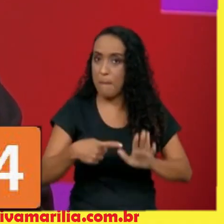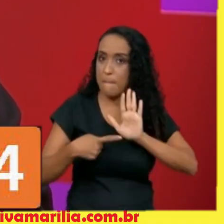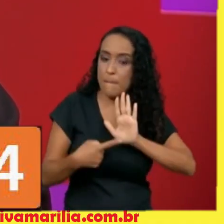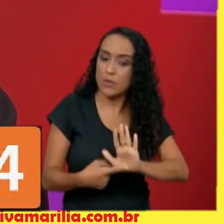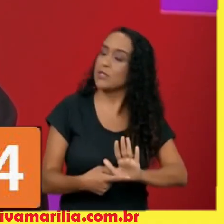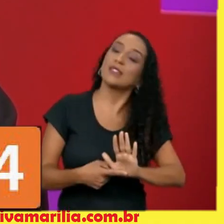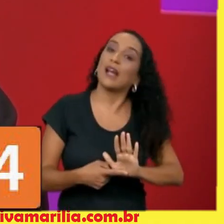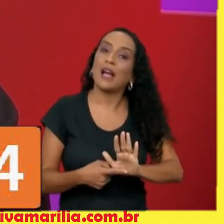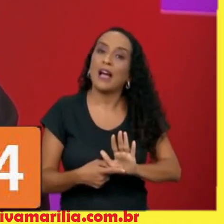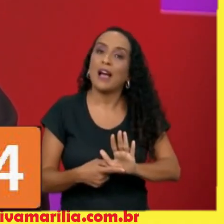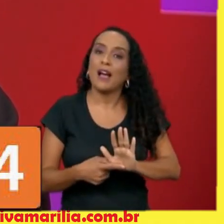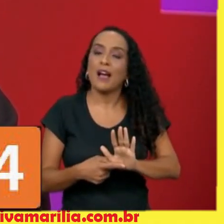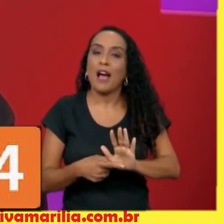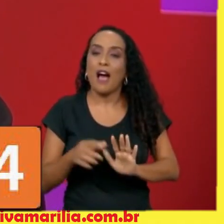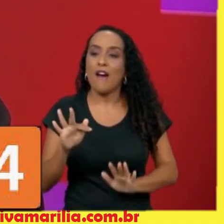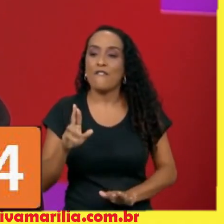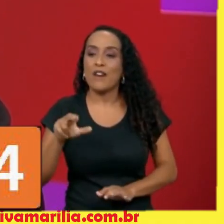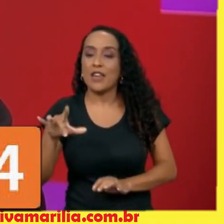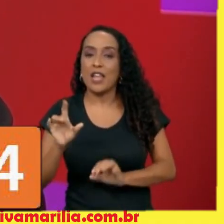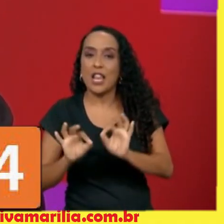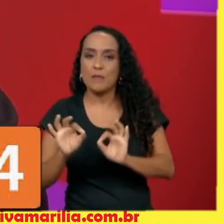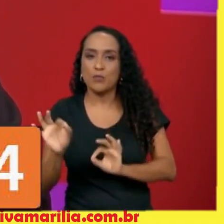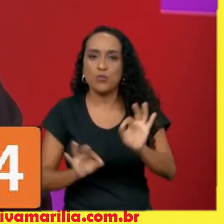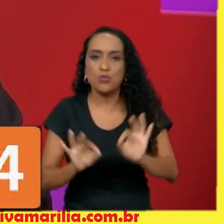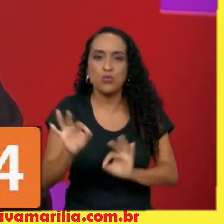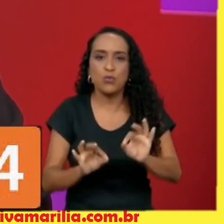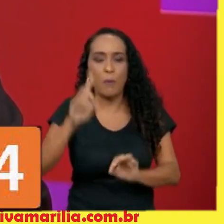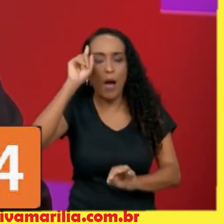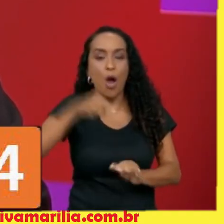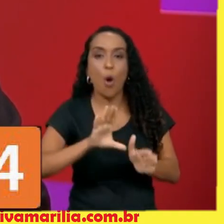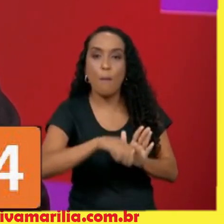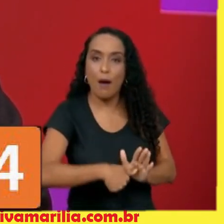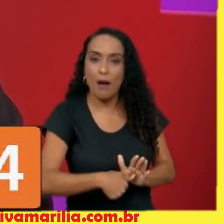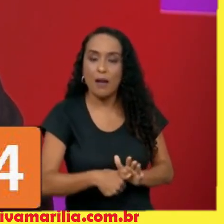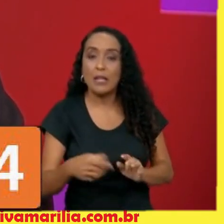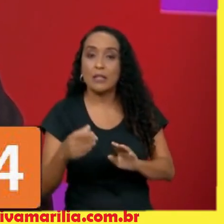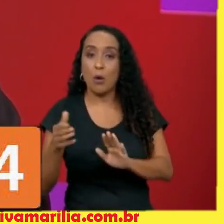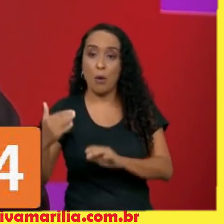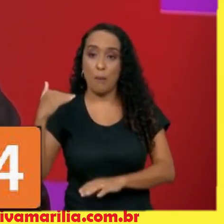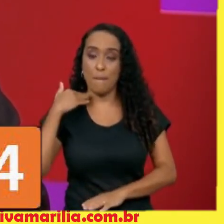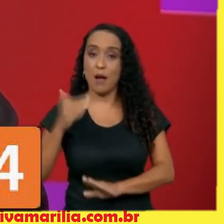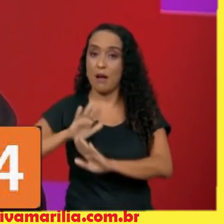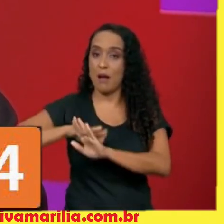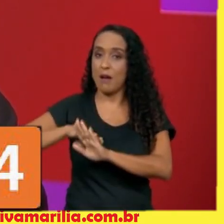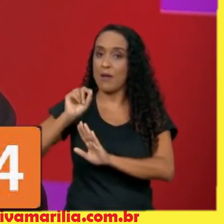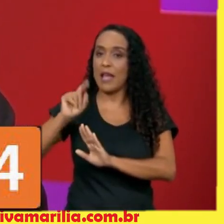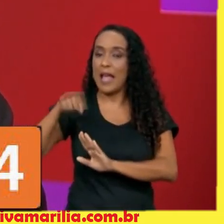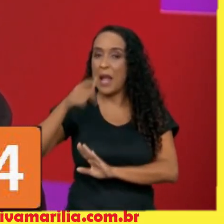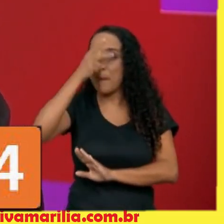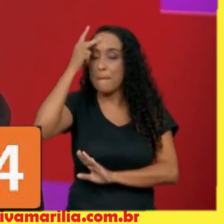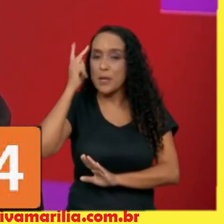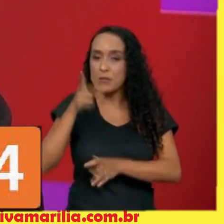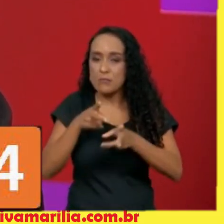Lima é montada para roubar você. Né? Aí tem, quer dizer, o que está por trás dos bancos brasileiros são